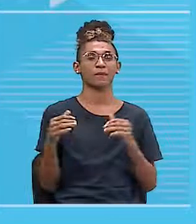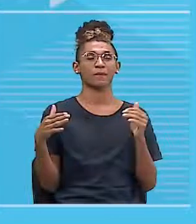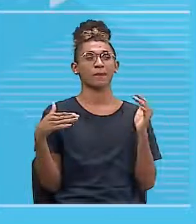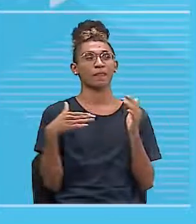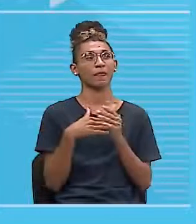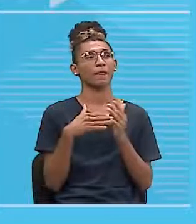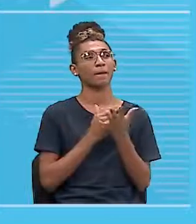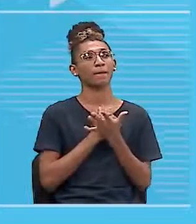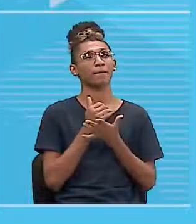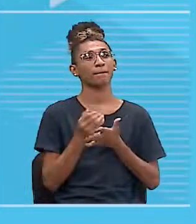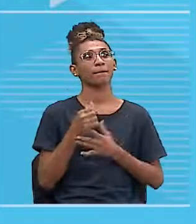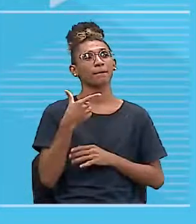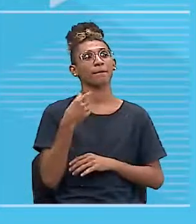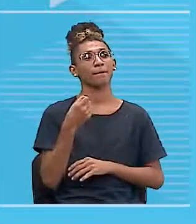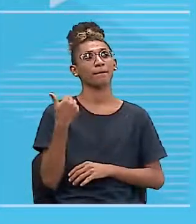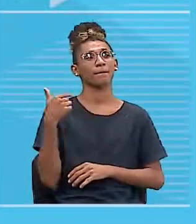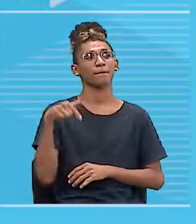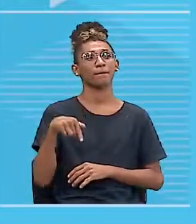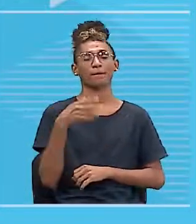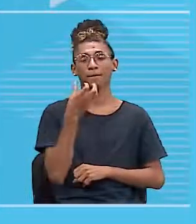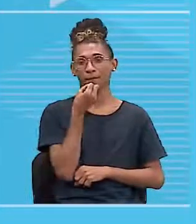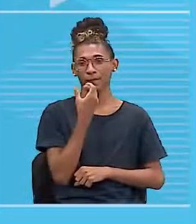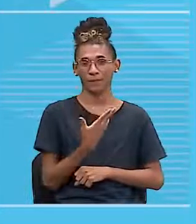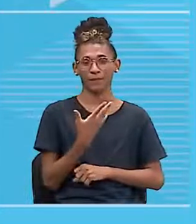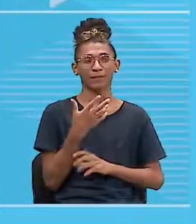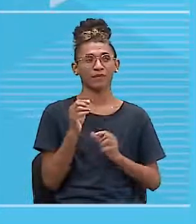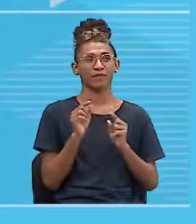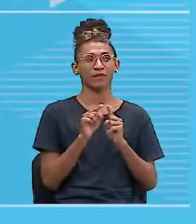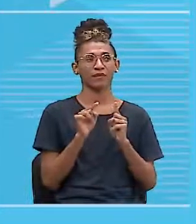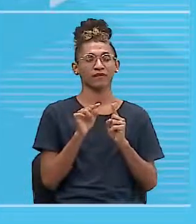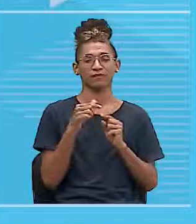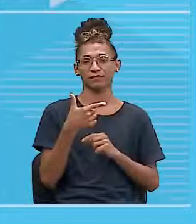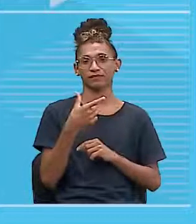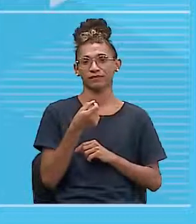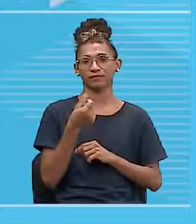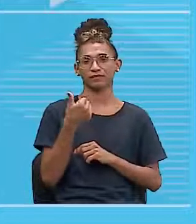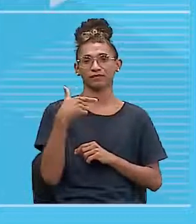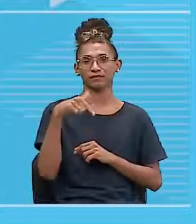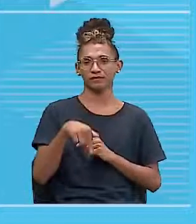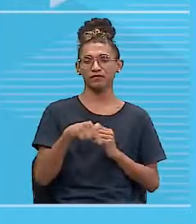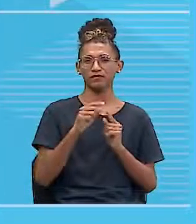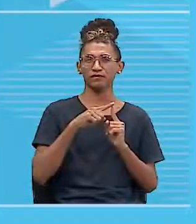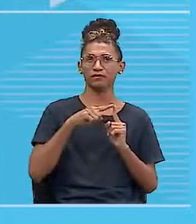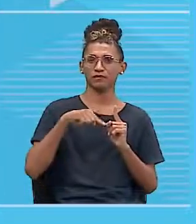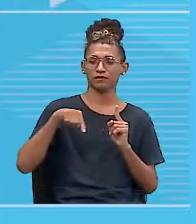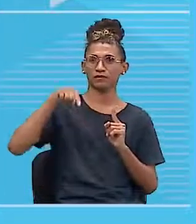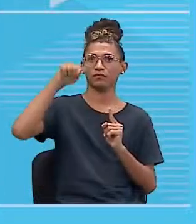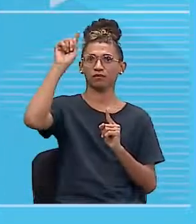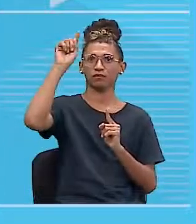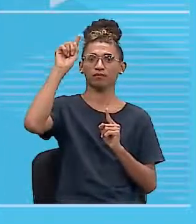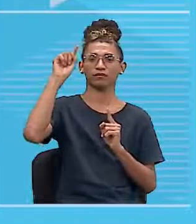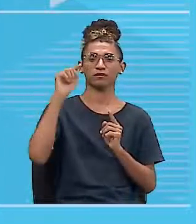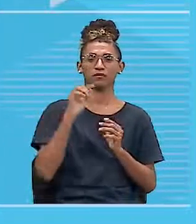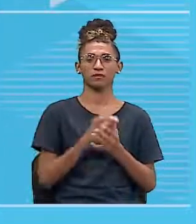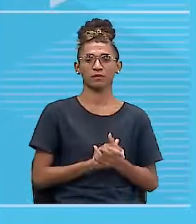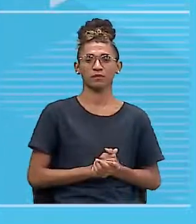2017 Tava bom tava lindo 2017 em diante ó olha que loucura meu irmão